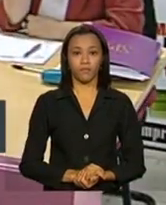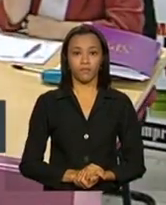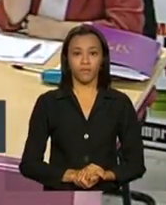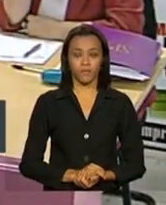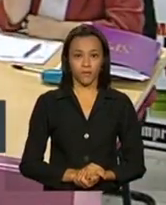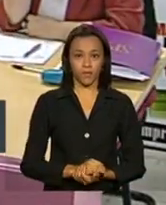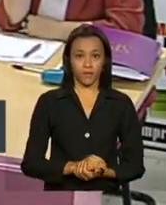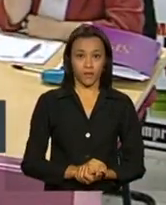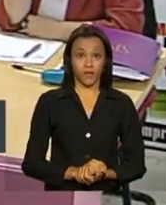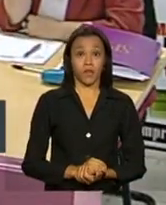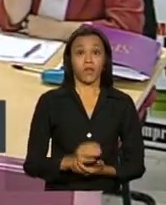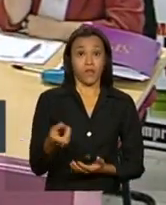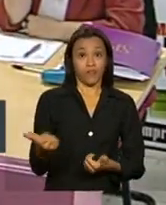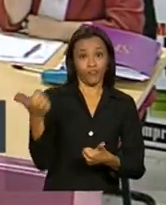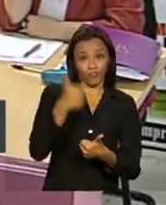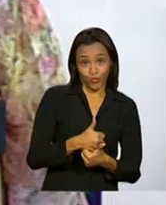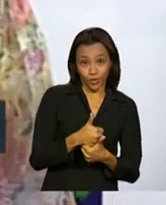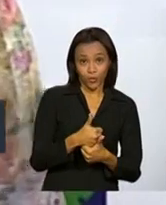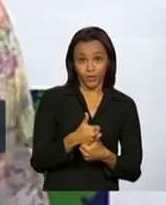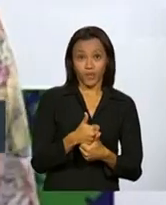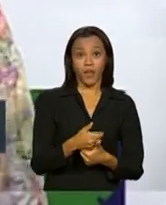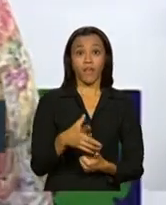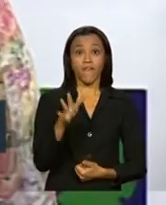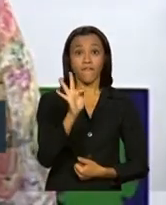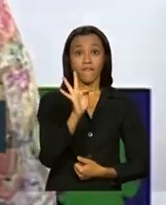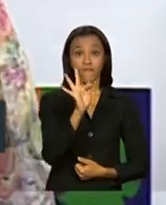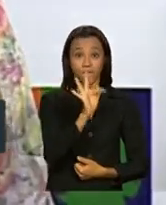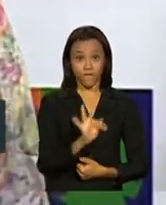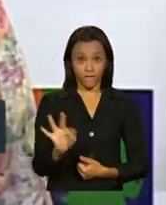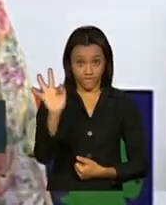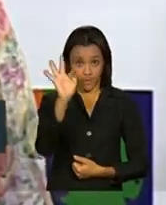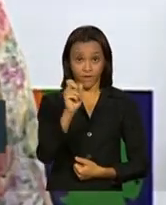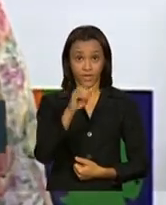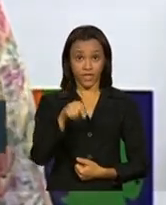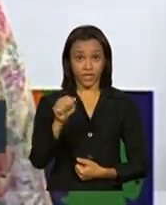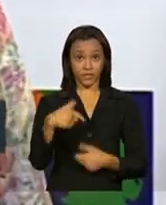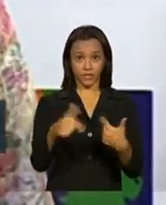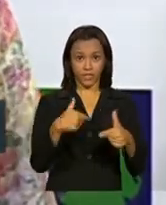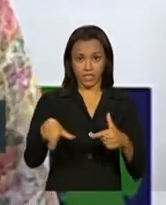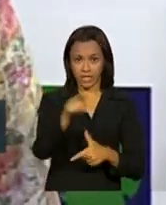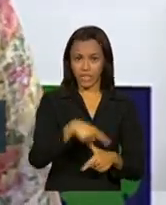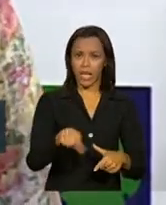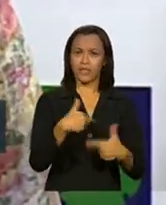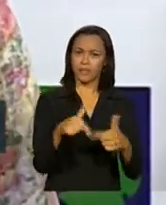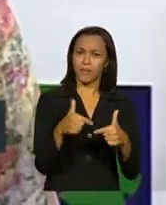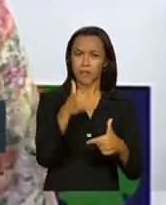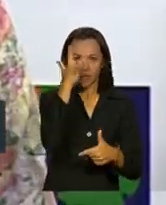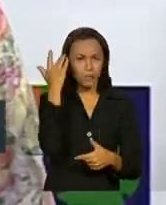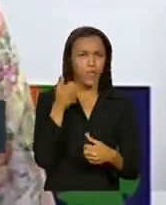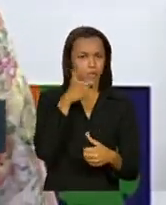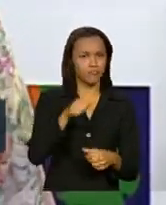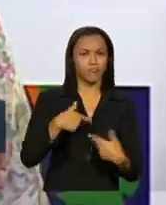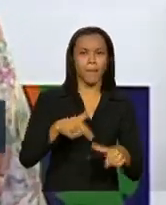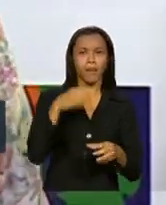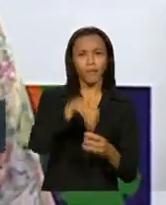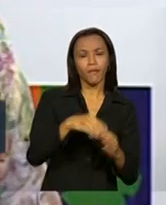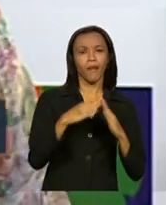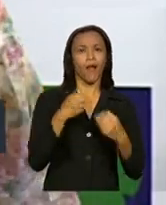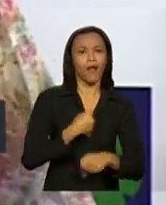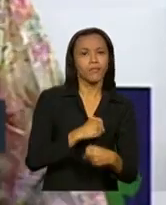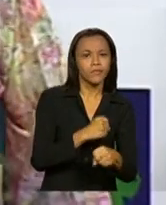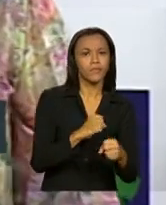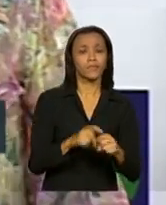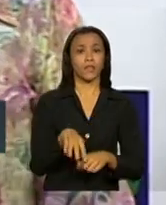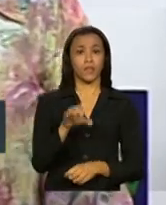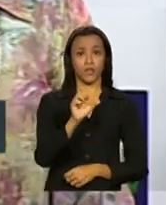conselheiras substitutas da Federação Nacional das trabalhadoras domésticas aen a titular passa ser